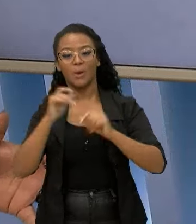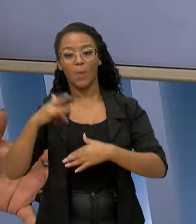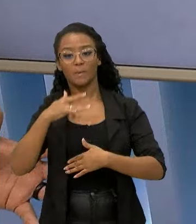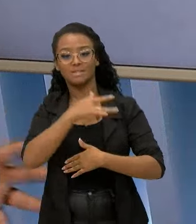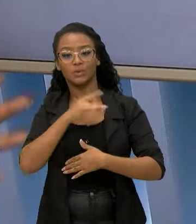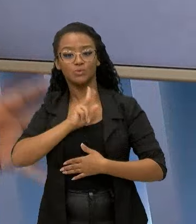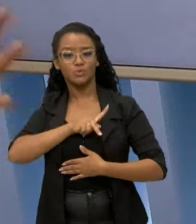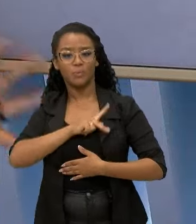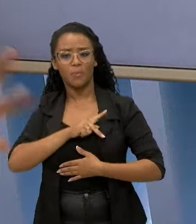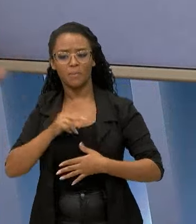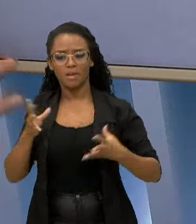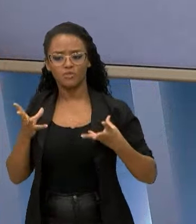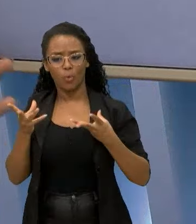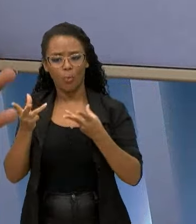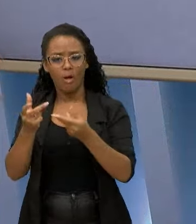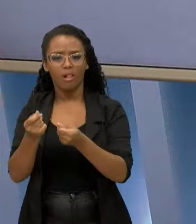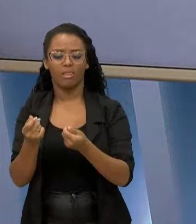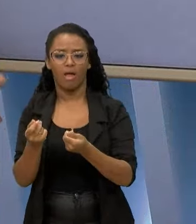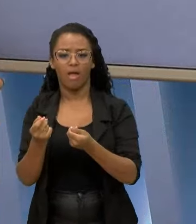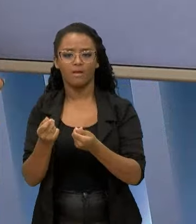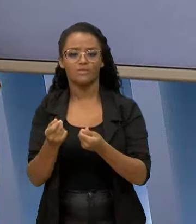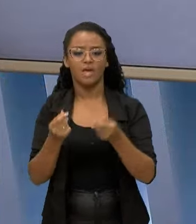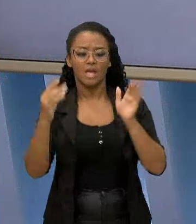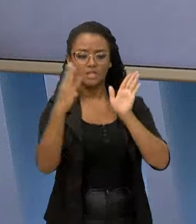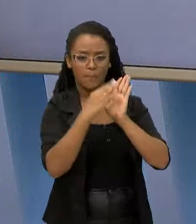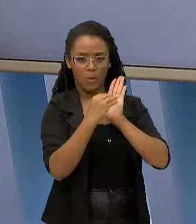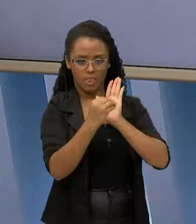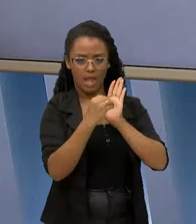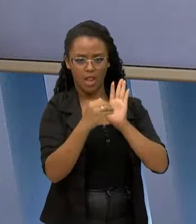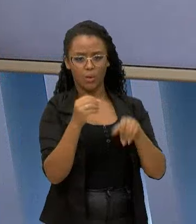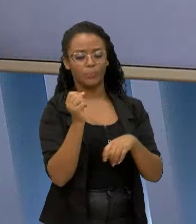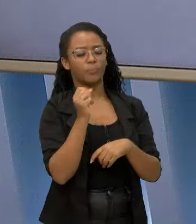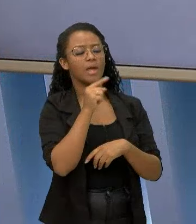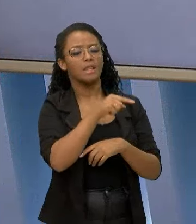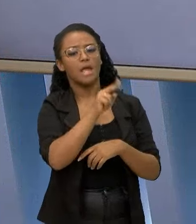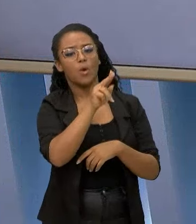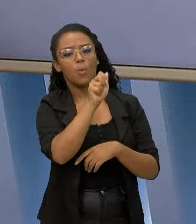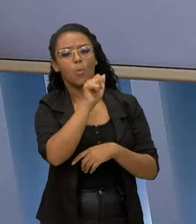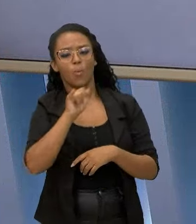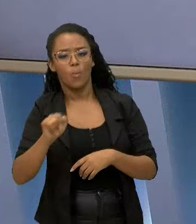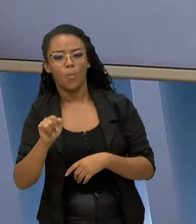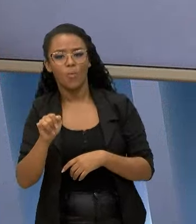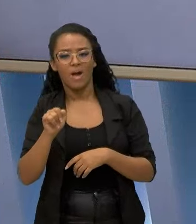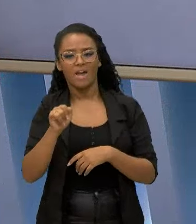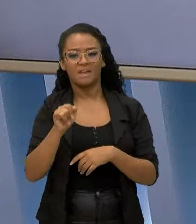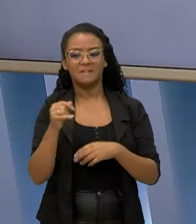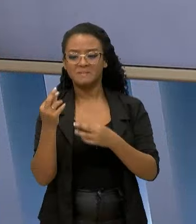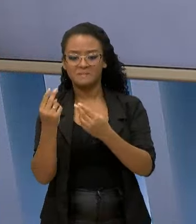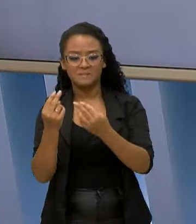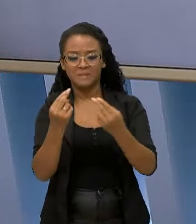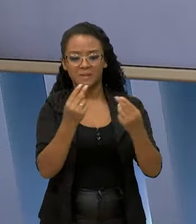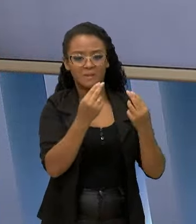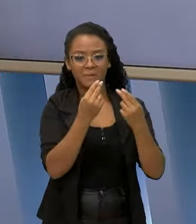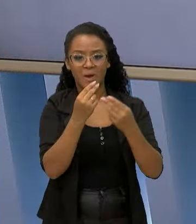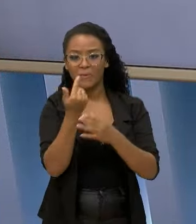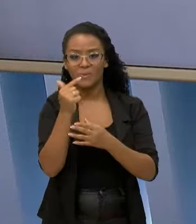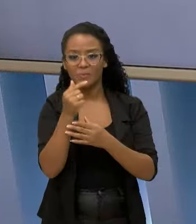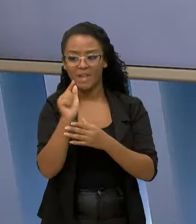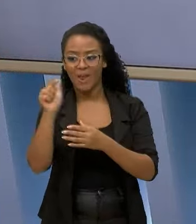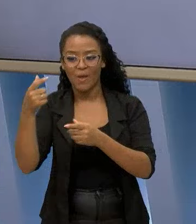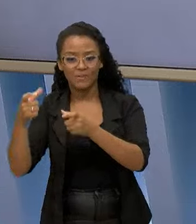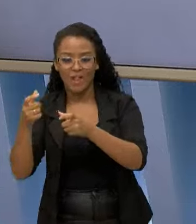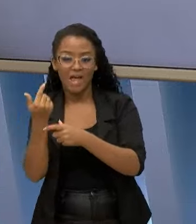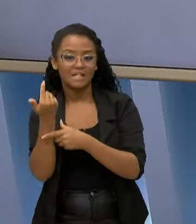Olha, gente, esse modelo da UAI já é um modelo que não é adotado em lugar nenhum do mundo. Uberlândia não tem UPA e